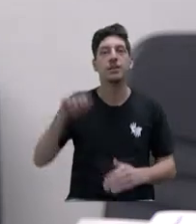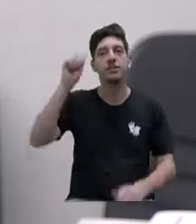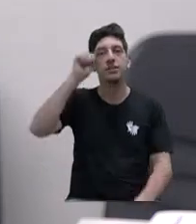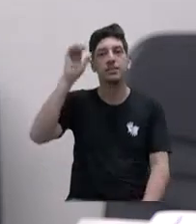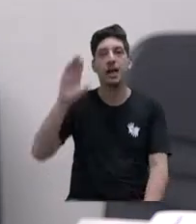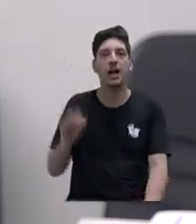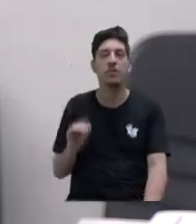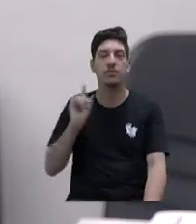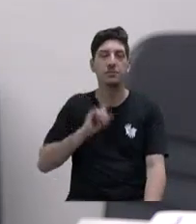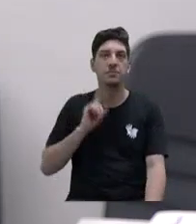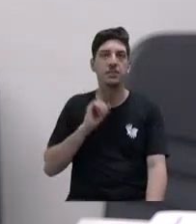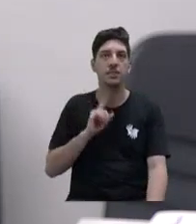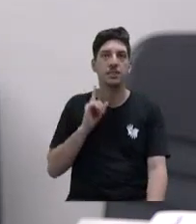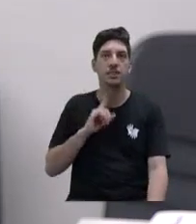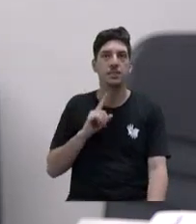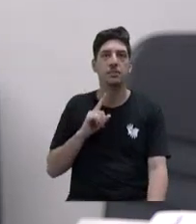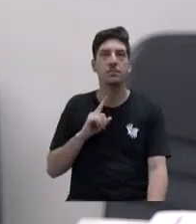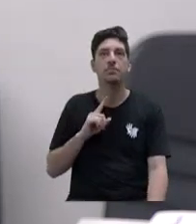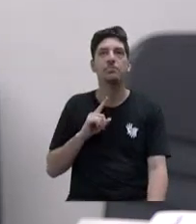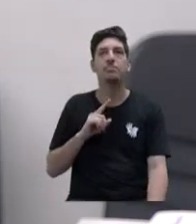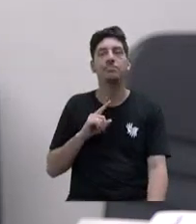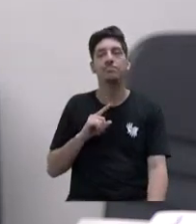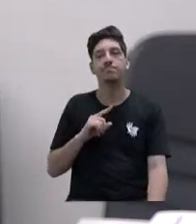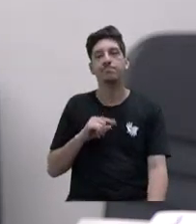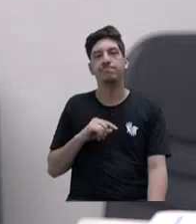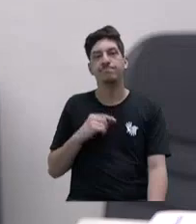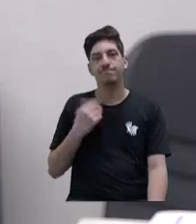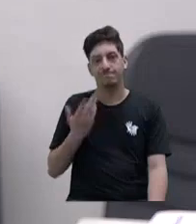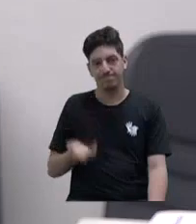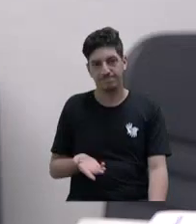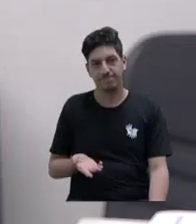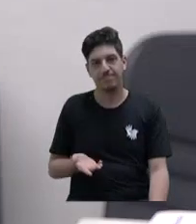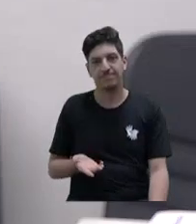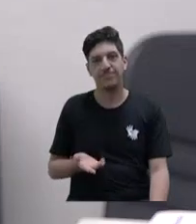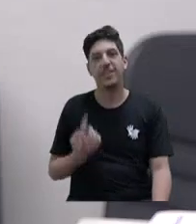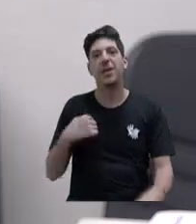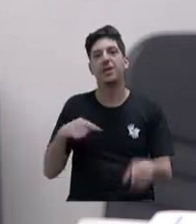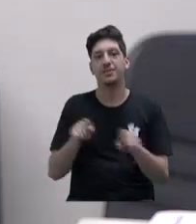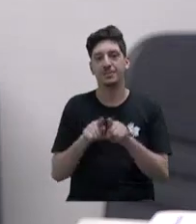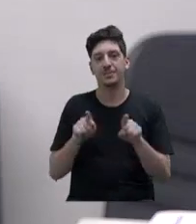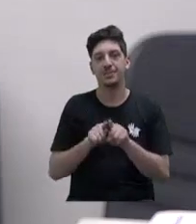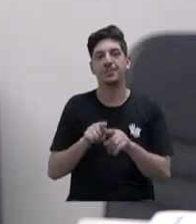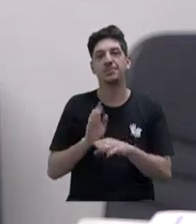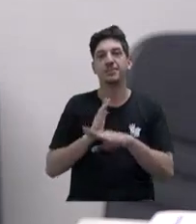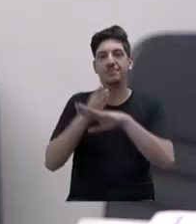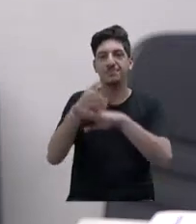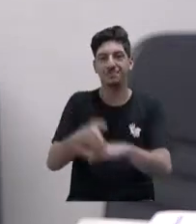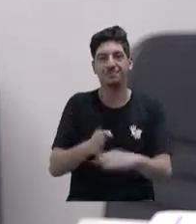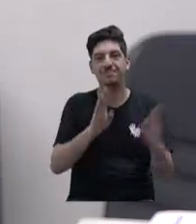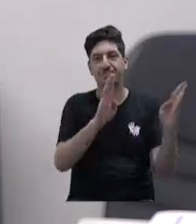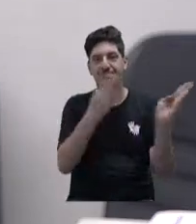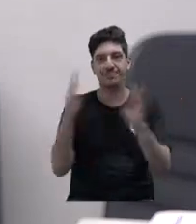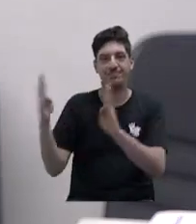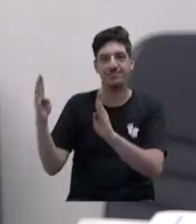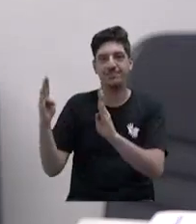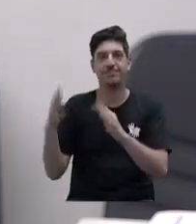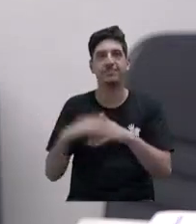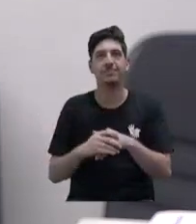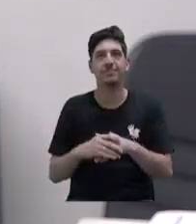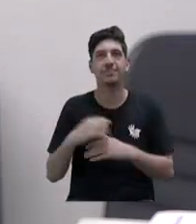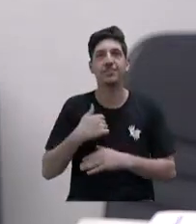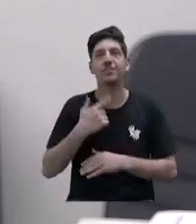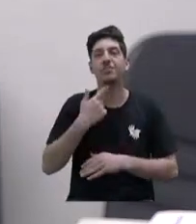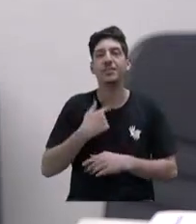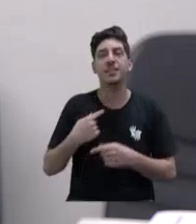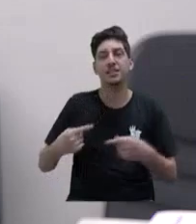Afro-mineridades, eu também passei na porta do palácio, né? E esse palácio, eu gostaria de ter debatido